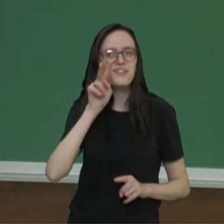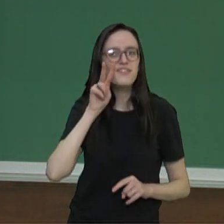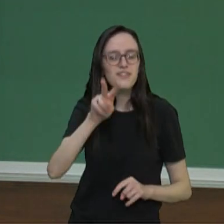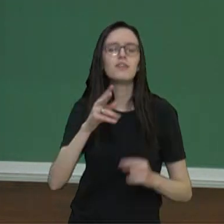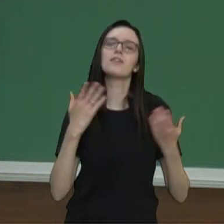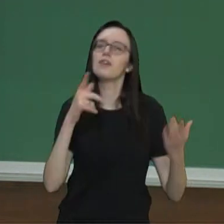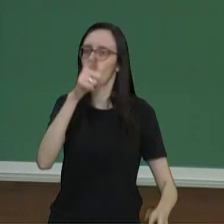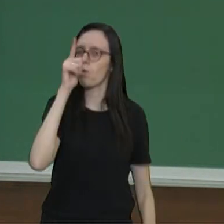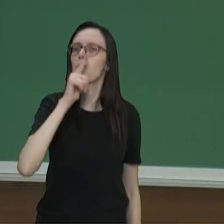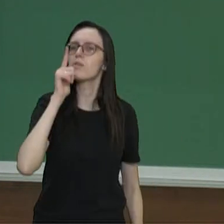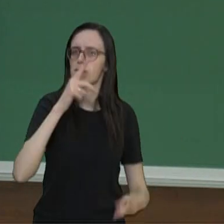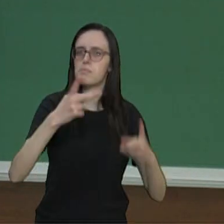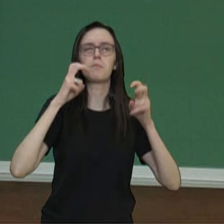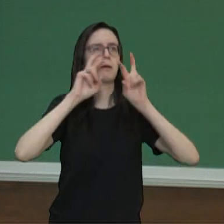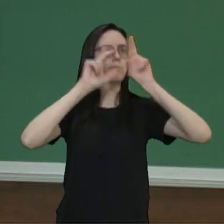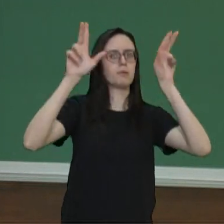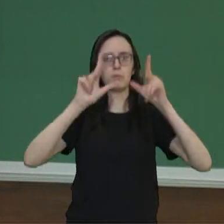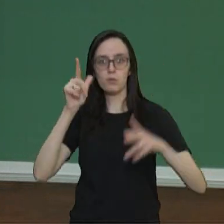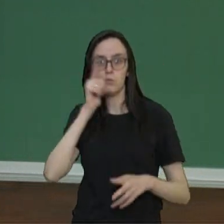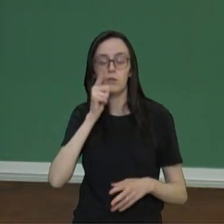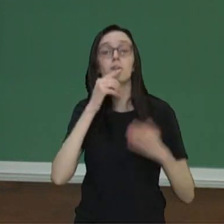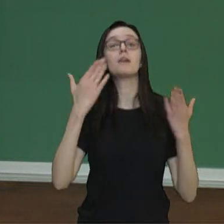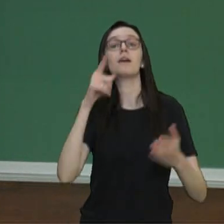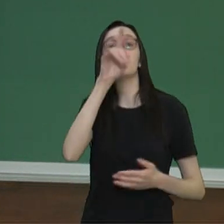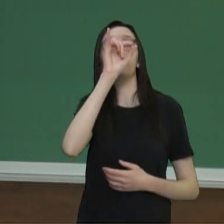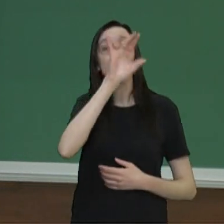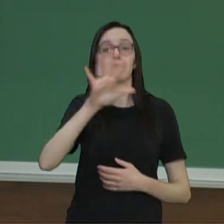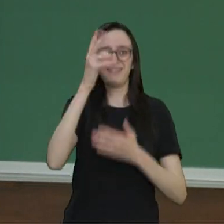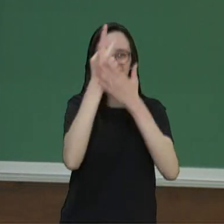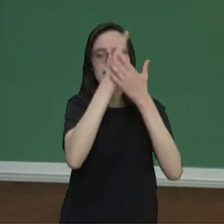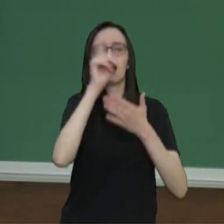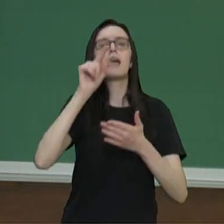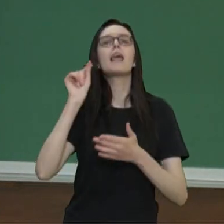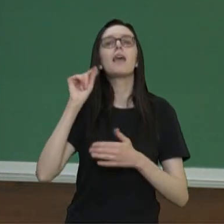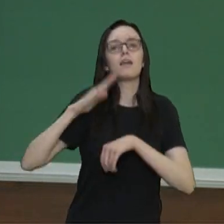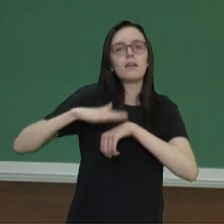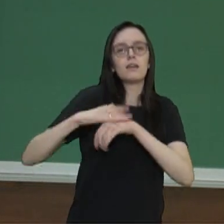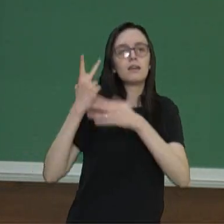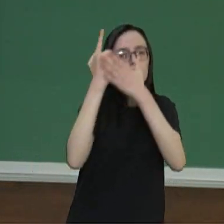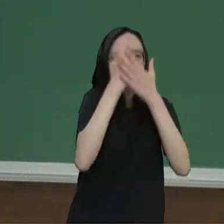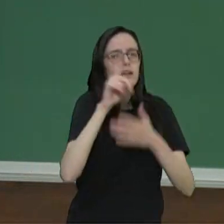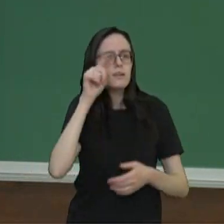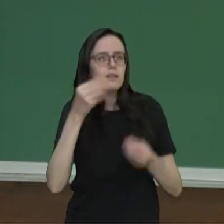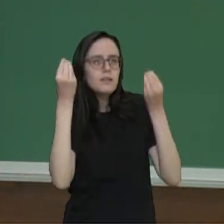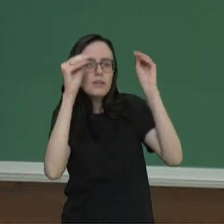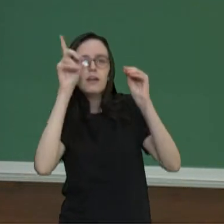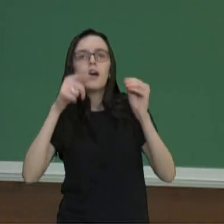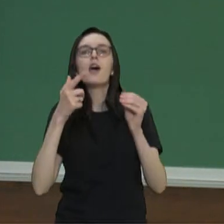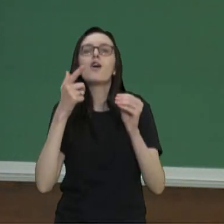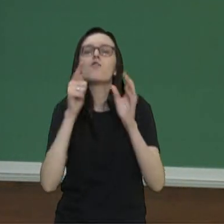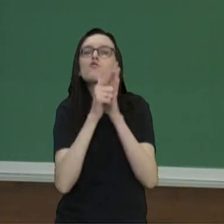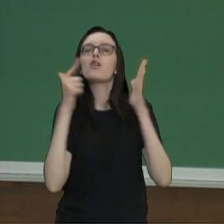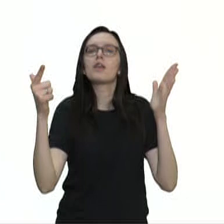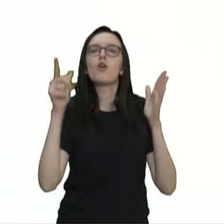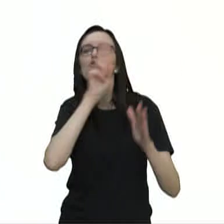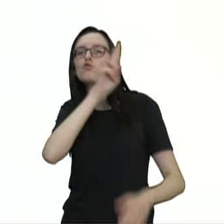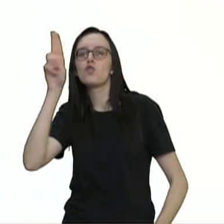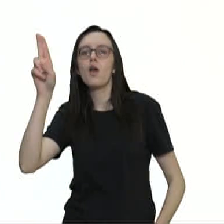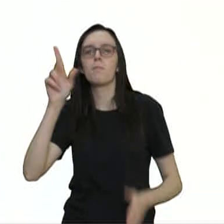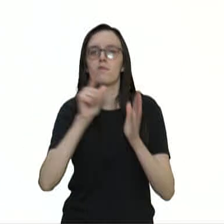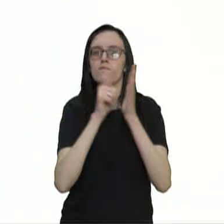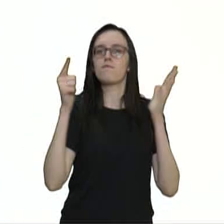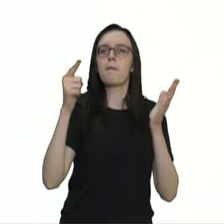tela? Conseguiu perceber as diferenças? Esse desenho foi feito pelo cartunista Belmonte, publicado no jornal Folha da Manhã, lá